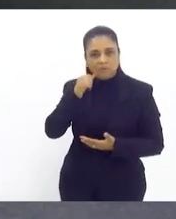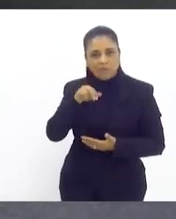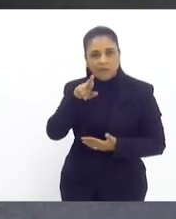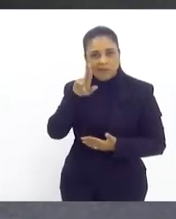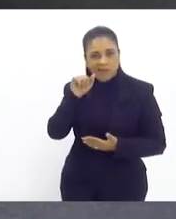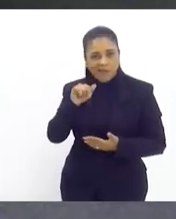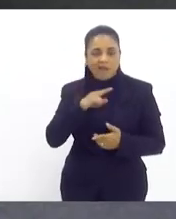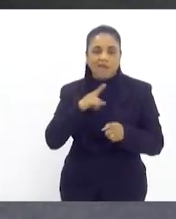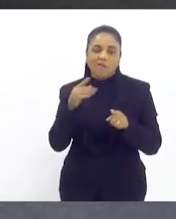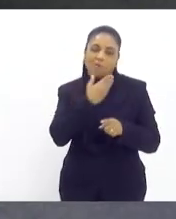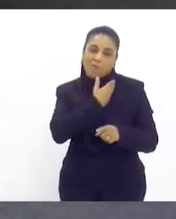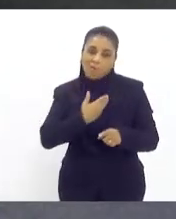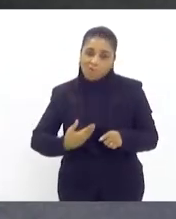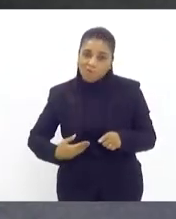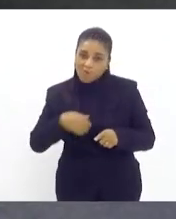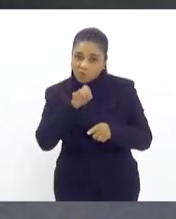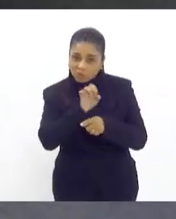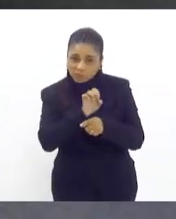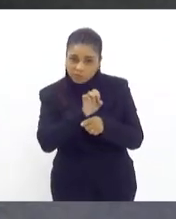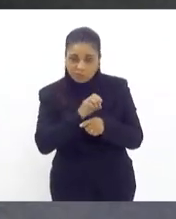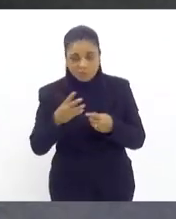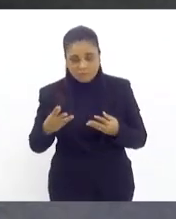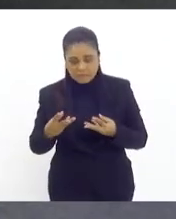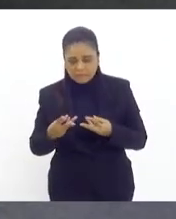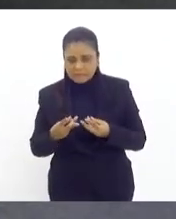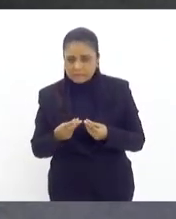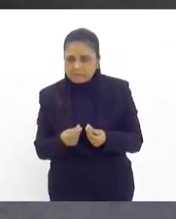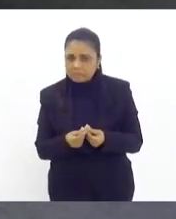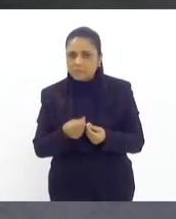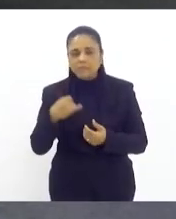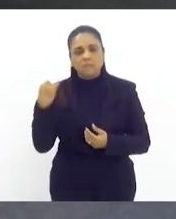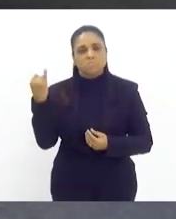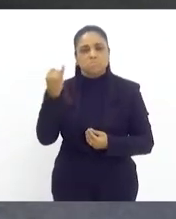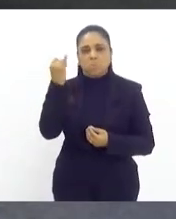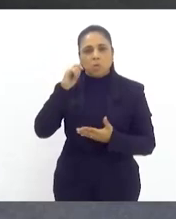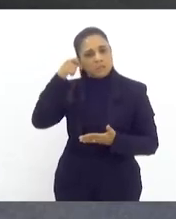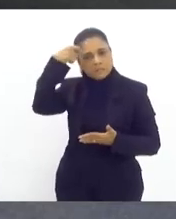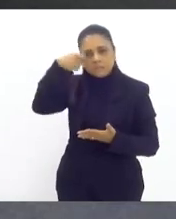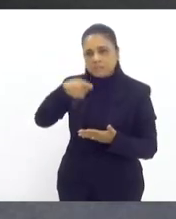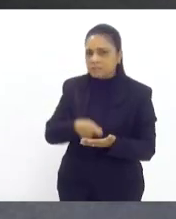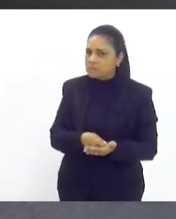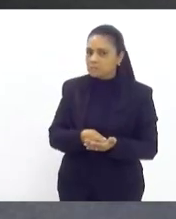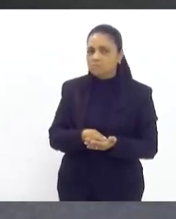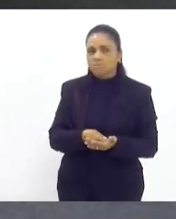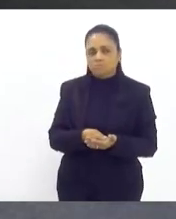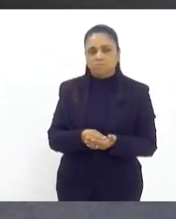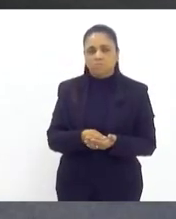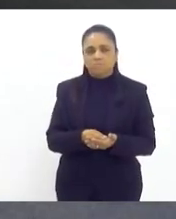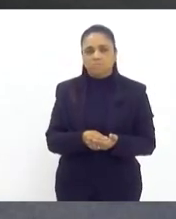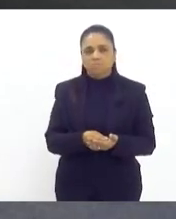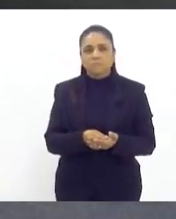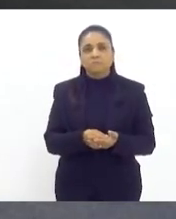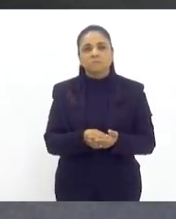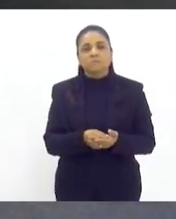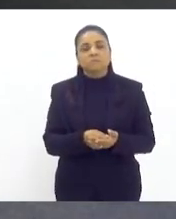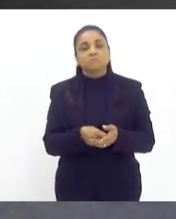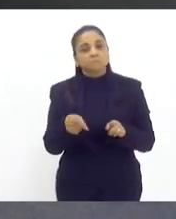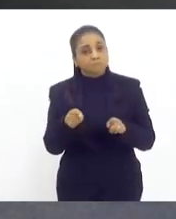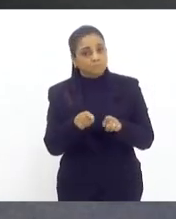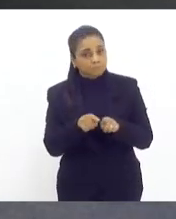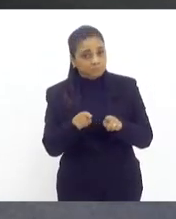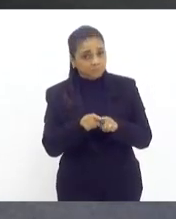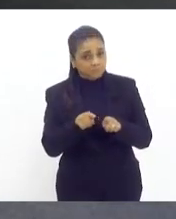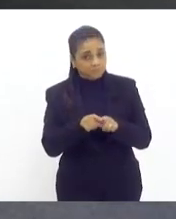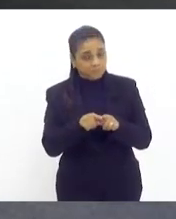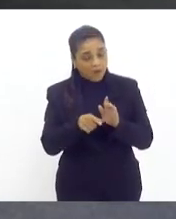se sensibilize com a importância dessa decisão mas também que permita antes que